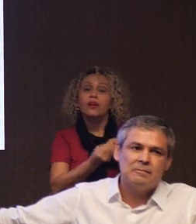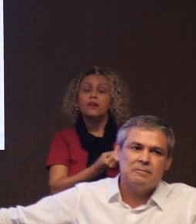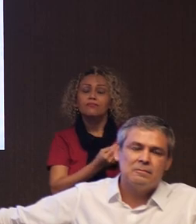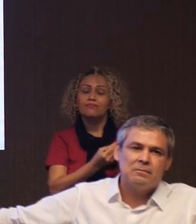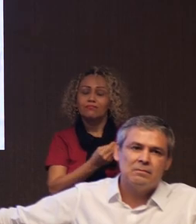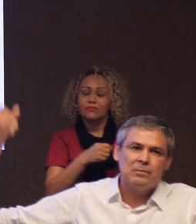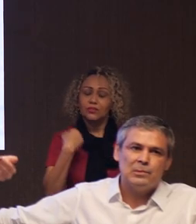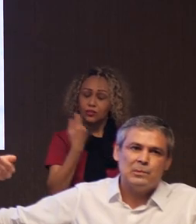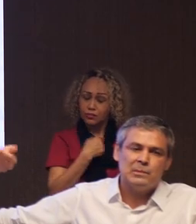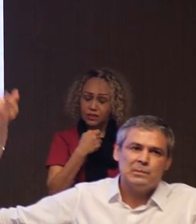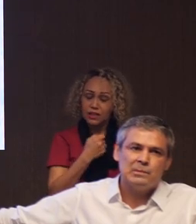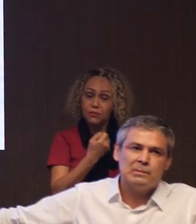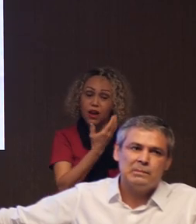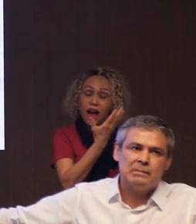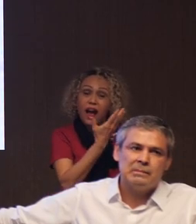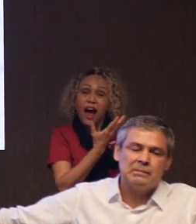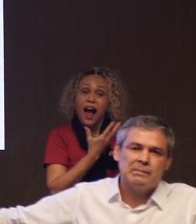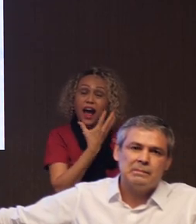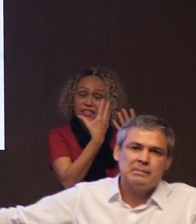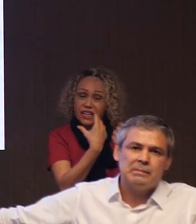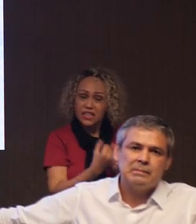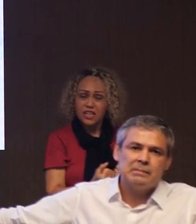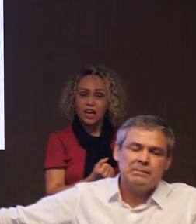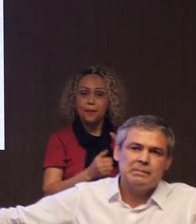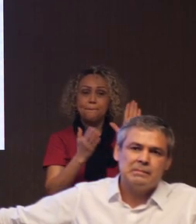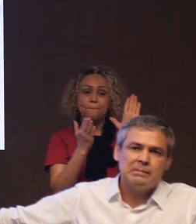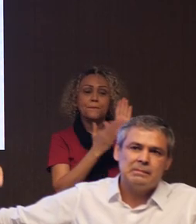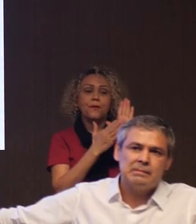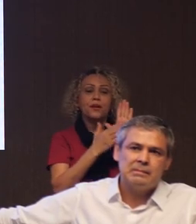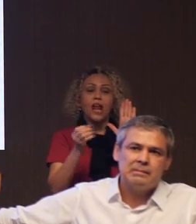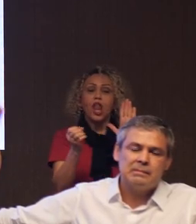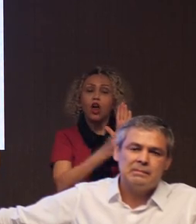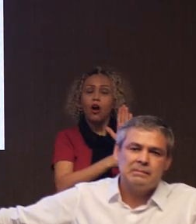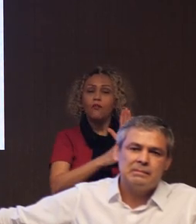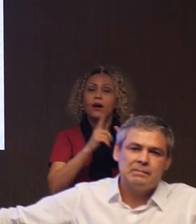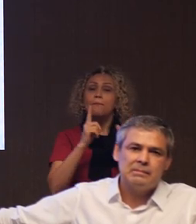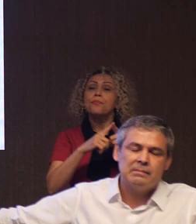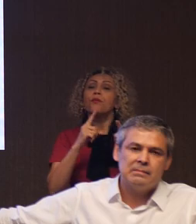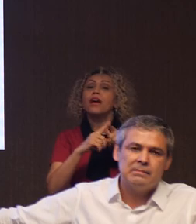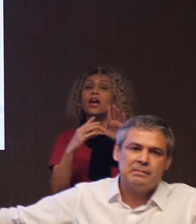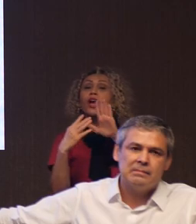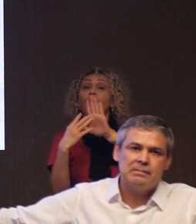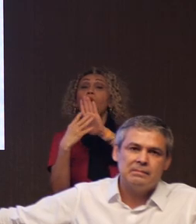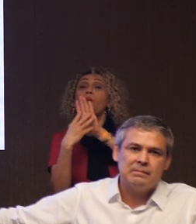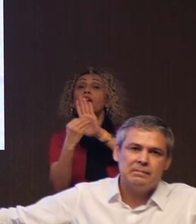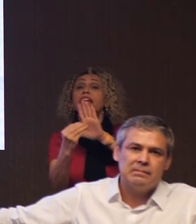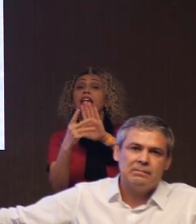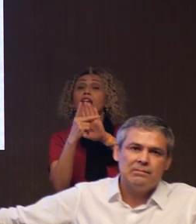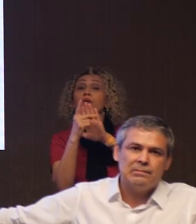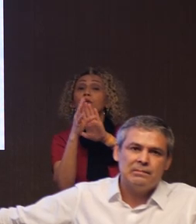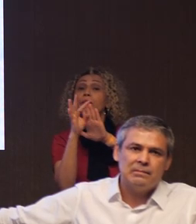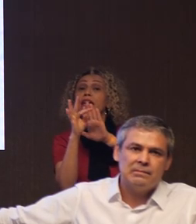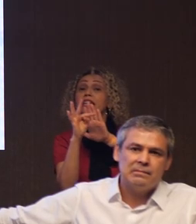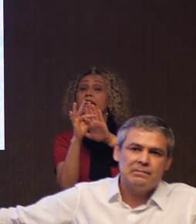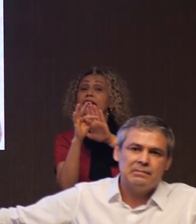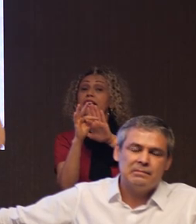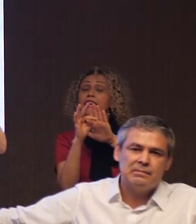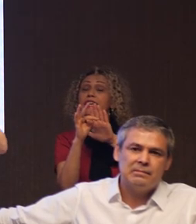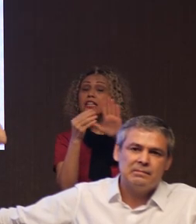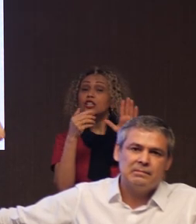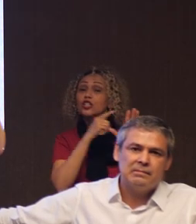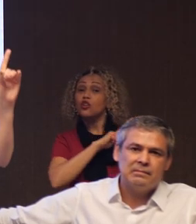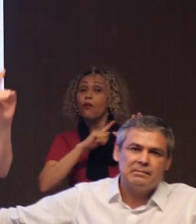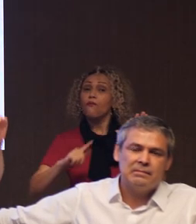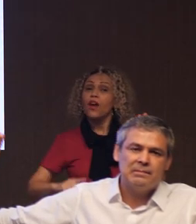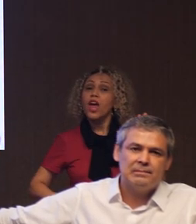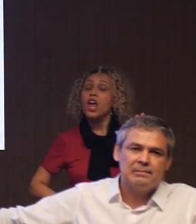a fazermos diferente, porque o modo petista de governar nunca se acomodou, a não ser, nunca se